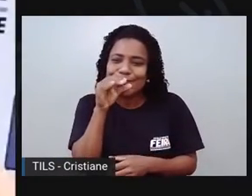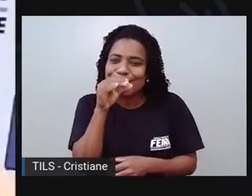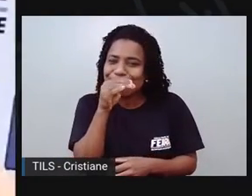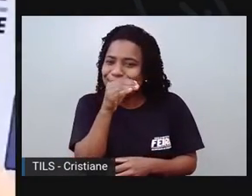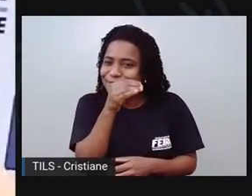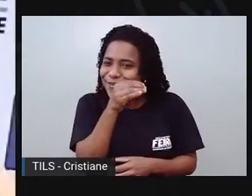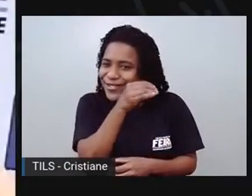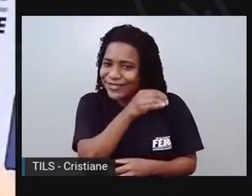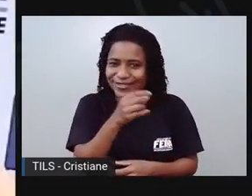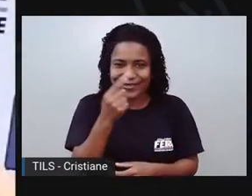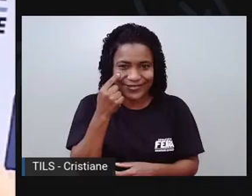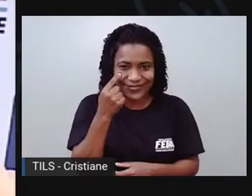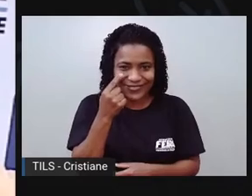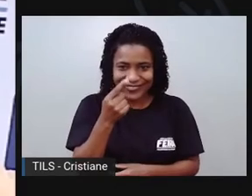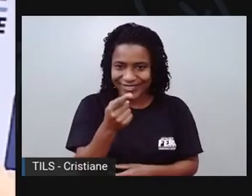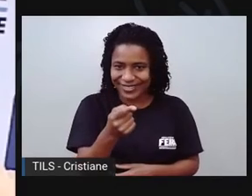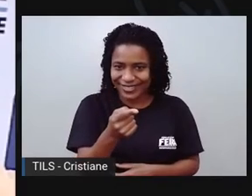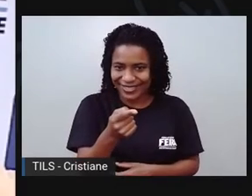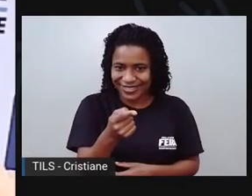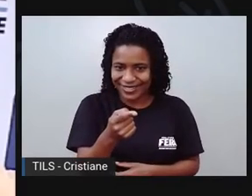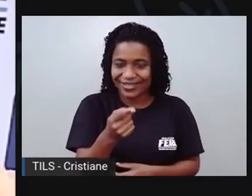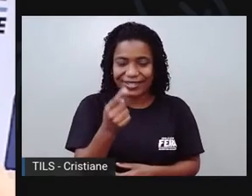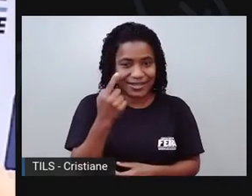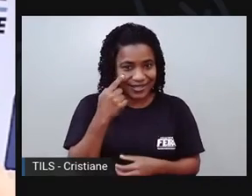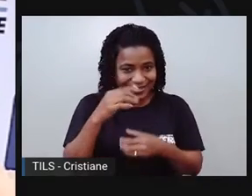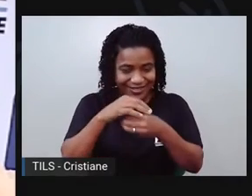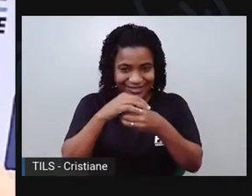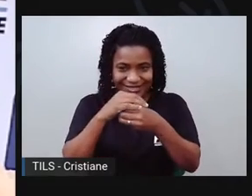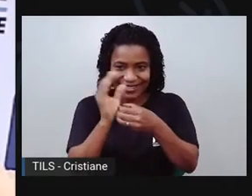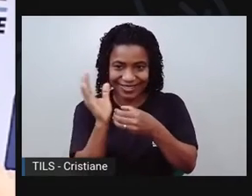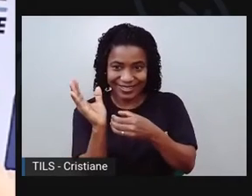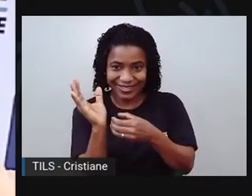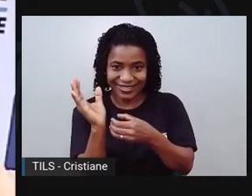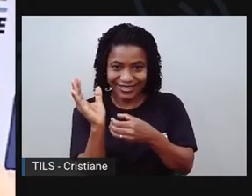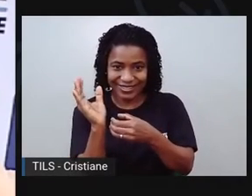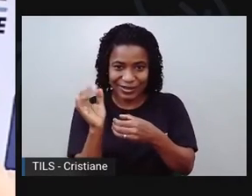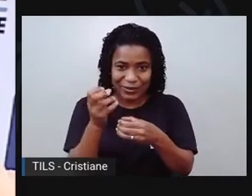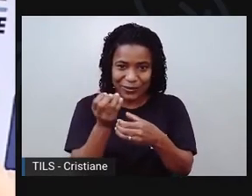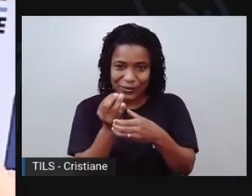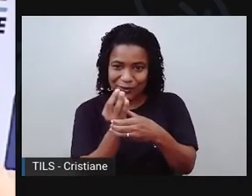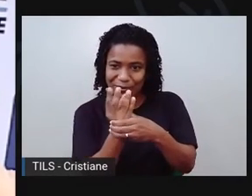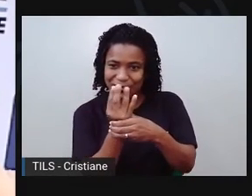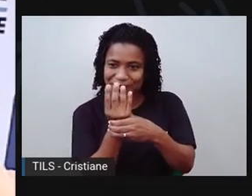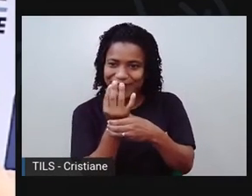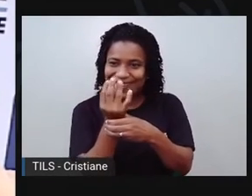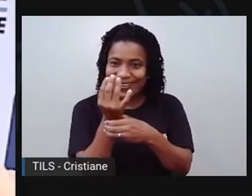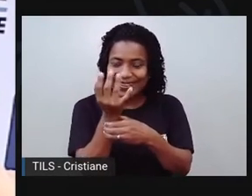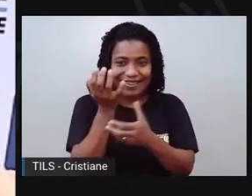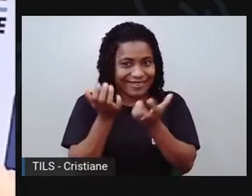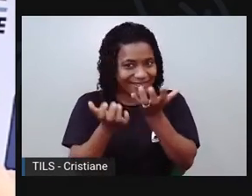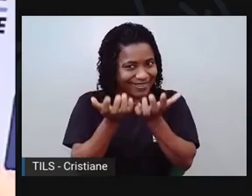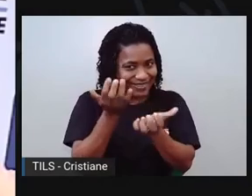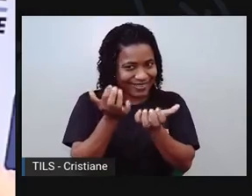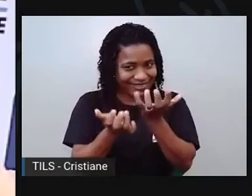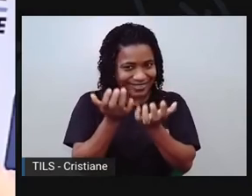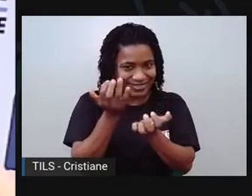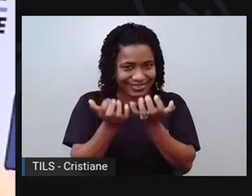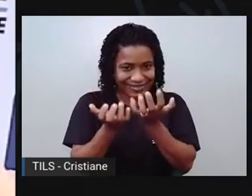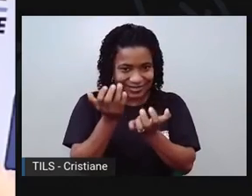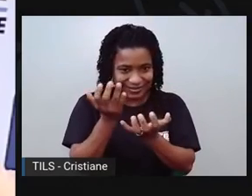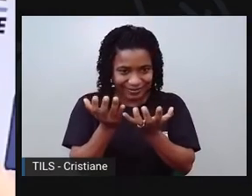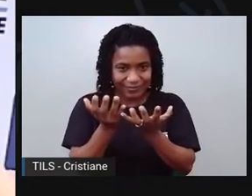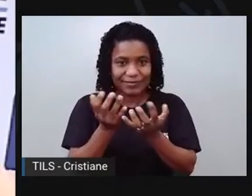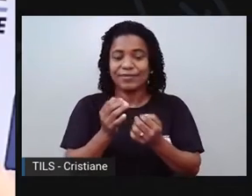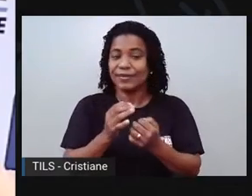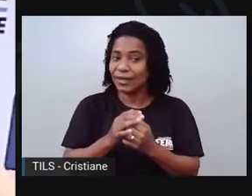É, eu vou tirar a tampa. Estão vendo a fumacinha? Tá muito quentinho. Tenham